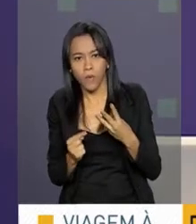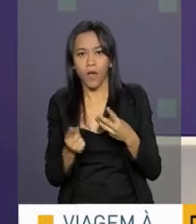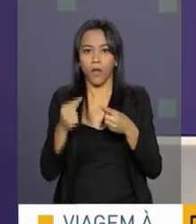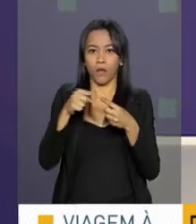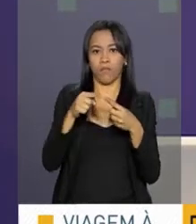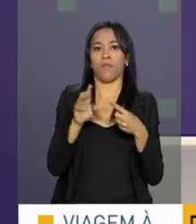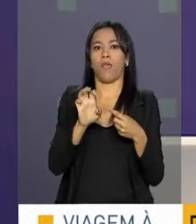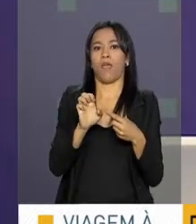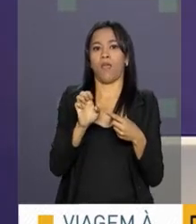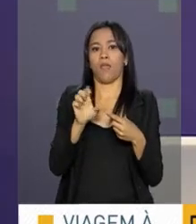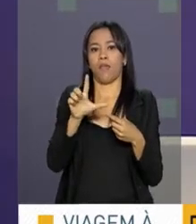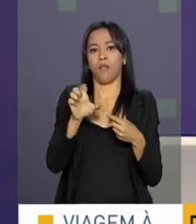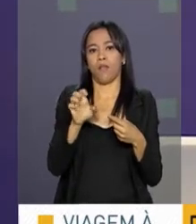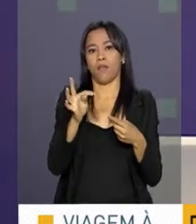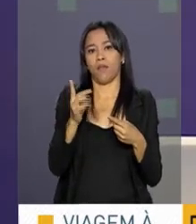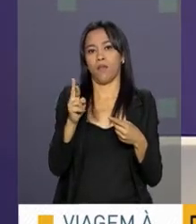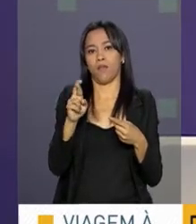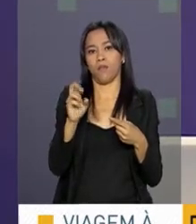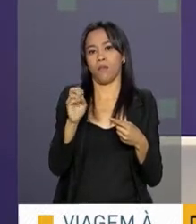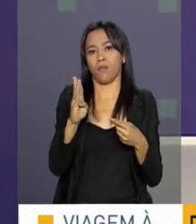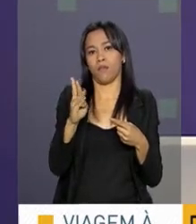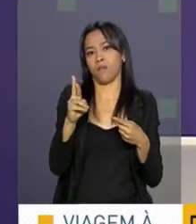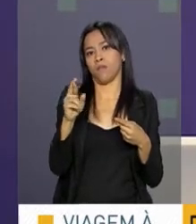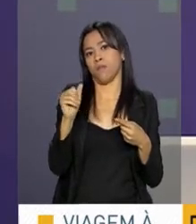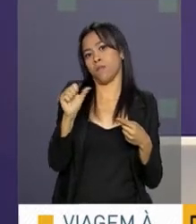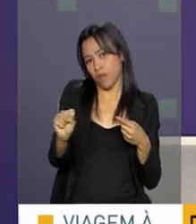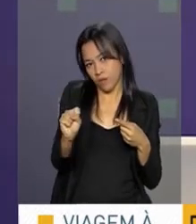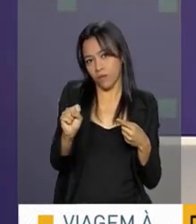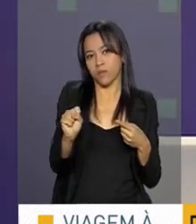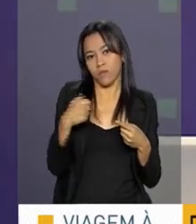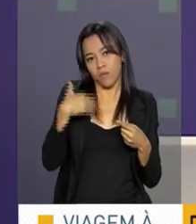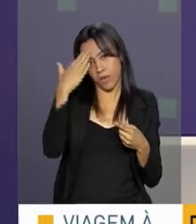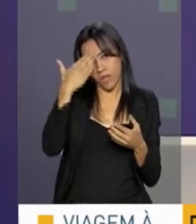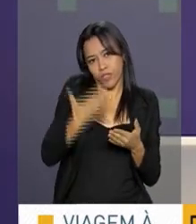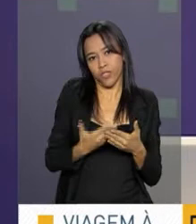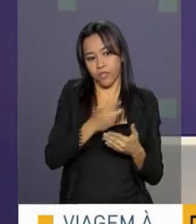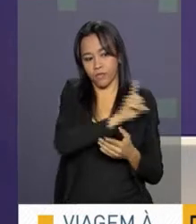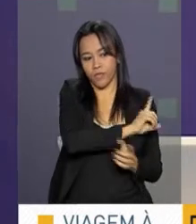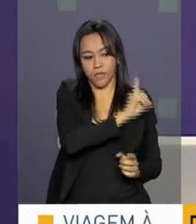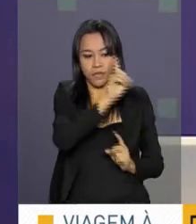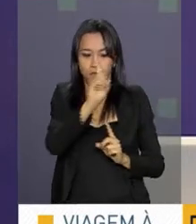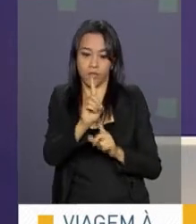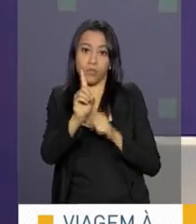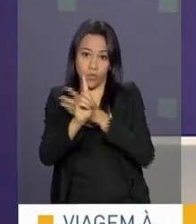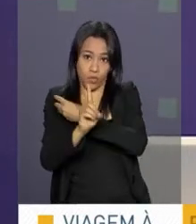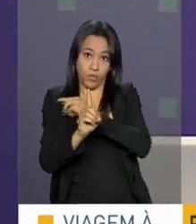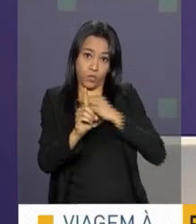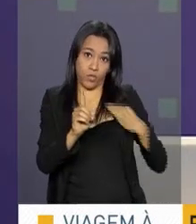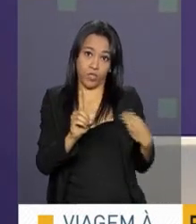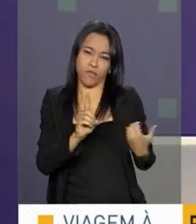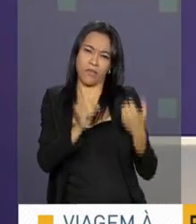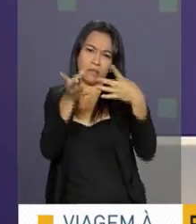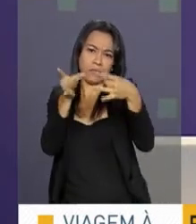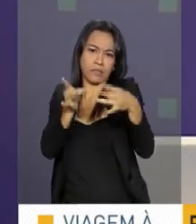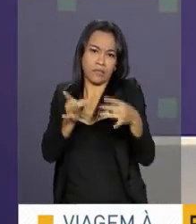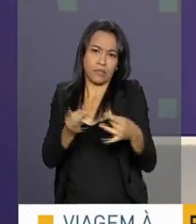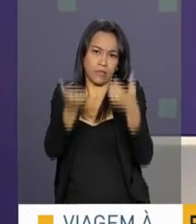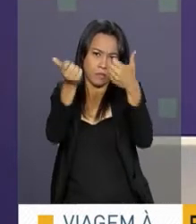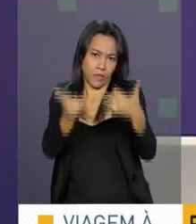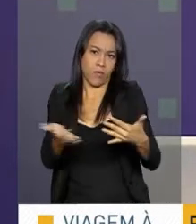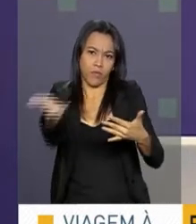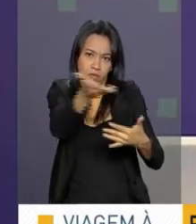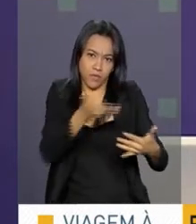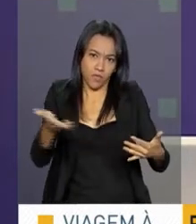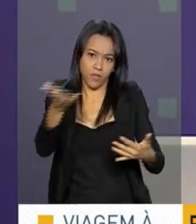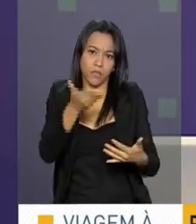a Eletrobras, que eu acredito o ministro Fernando fará mais comentários e terá mais detalhes sobre isso. Eu